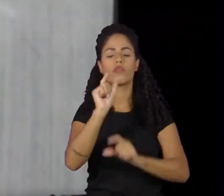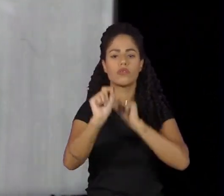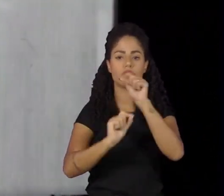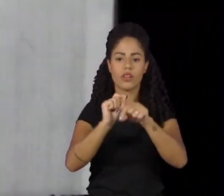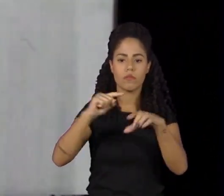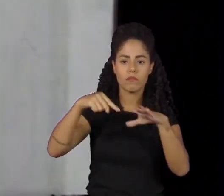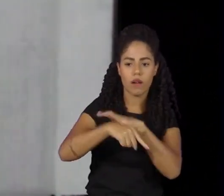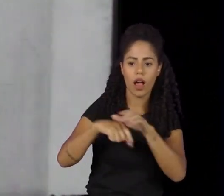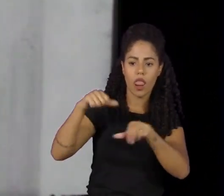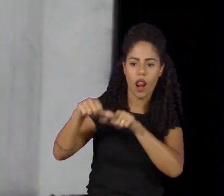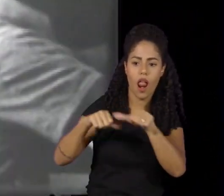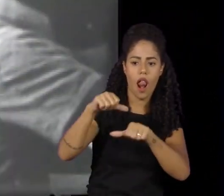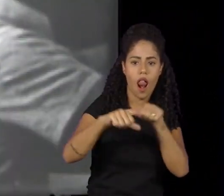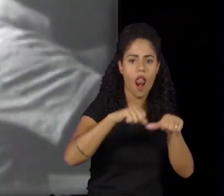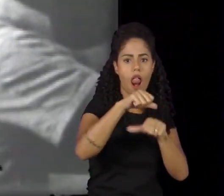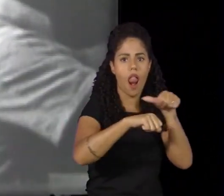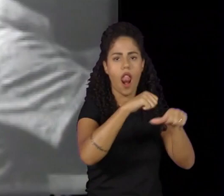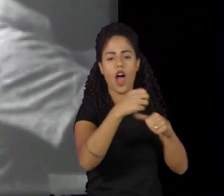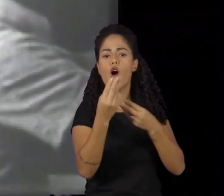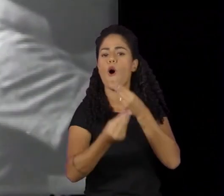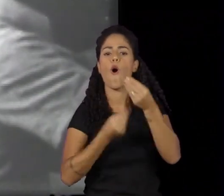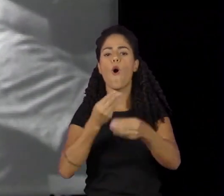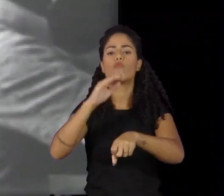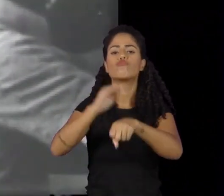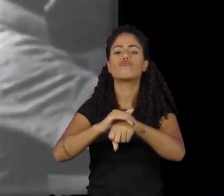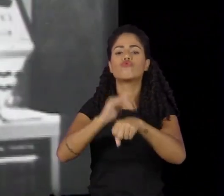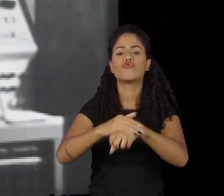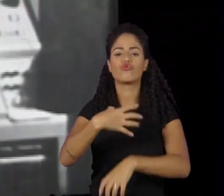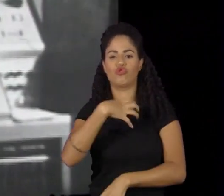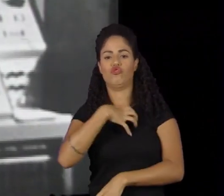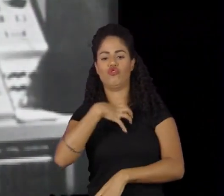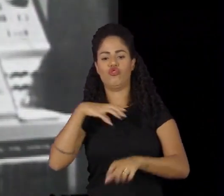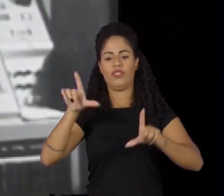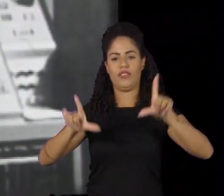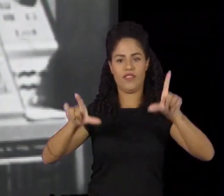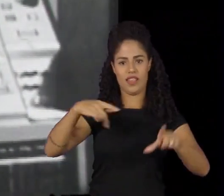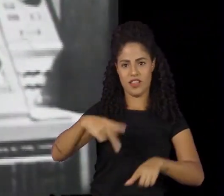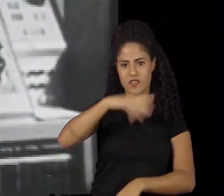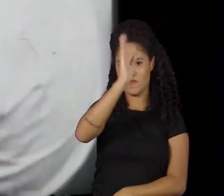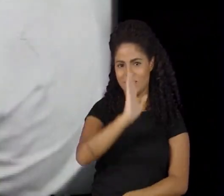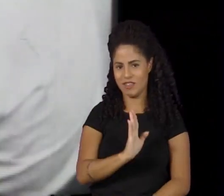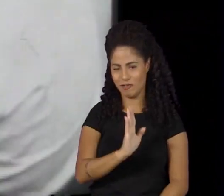profundas mudanças na estrutura de produção da televisão brasileira.